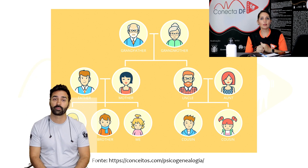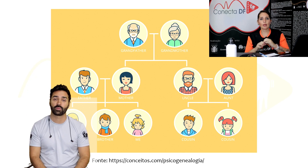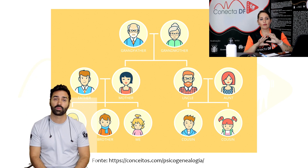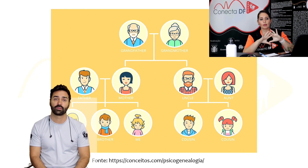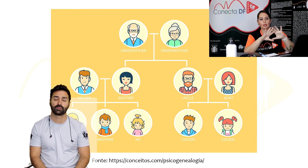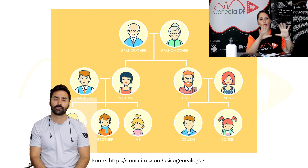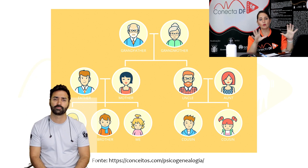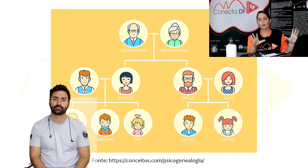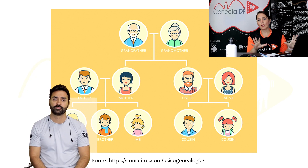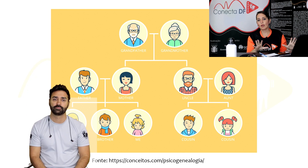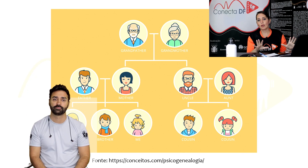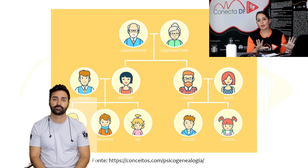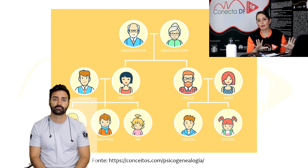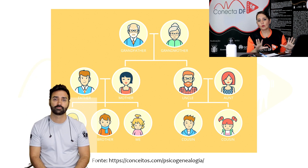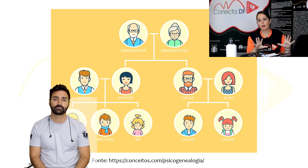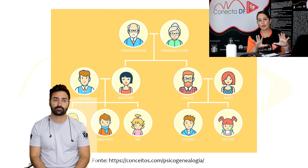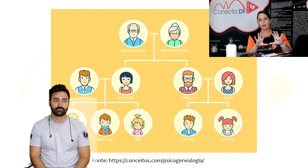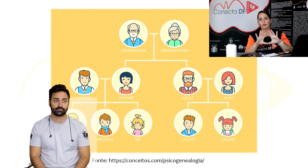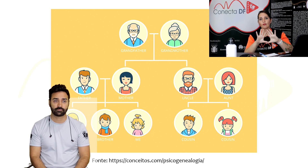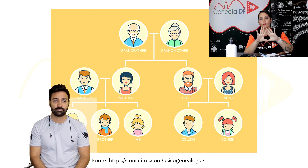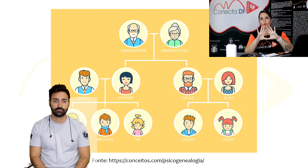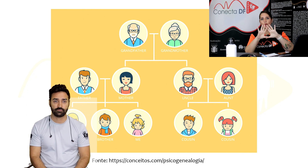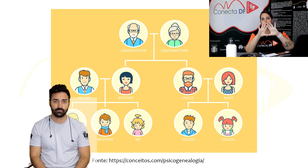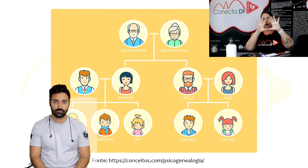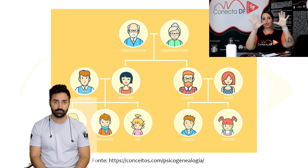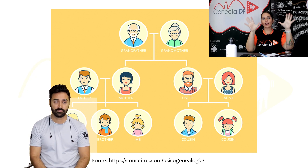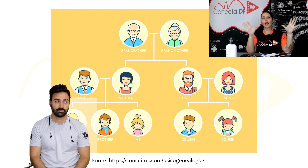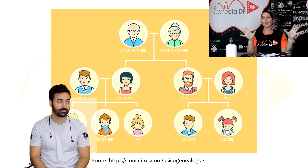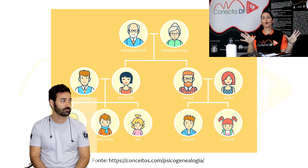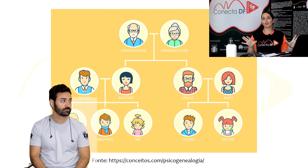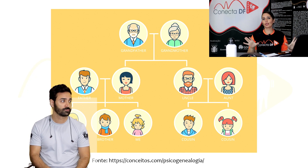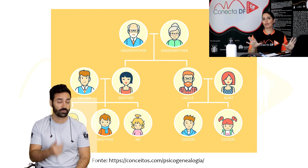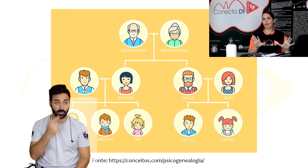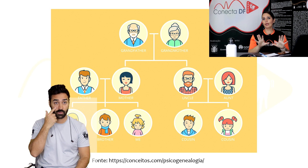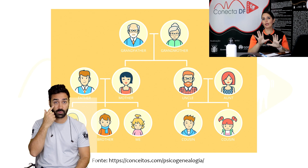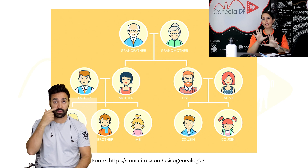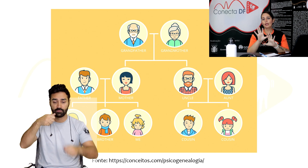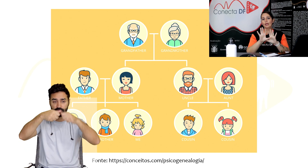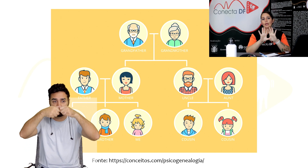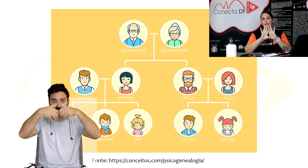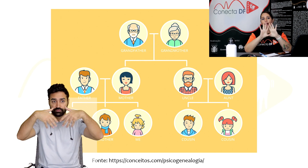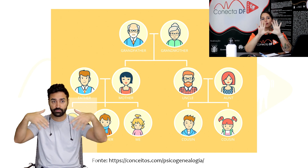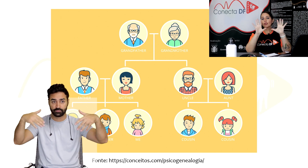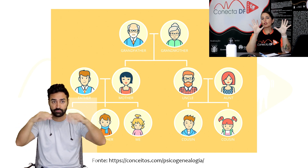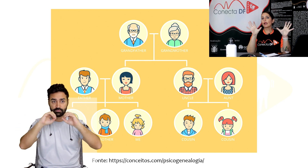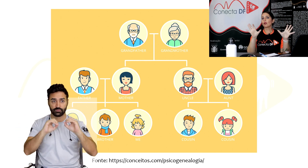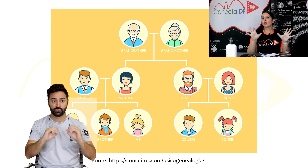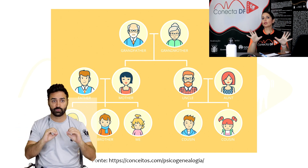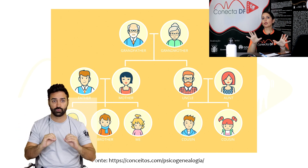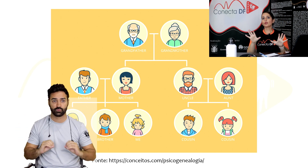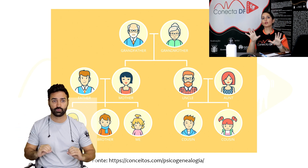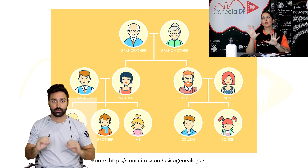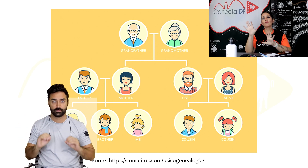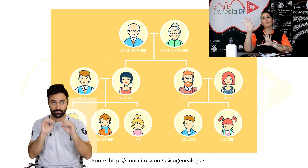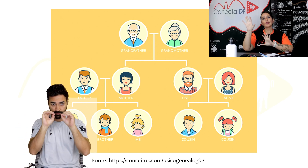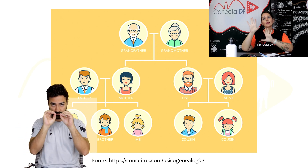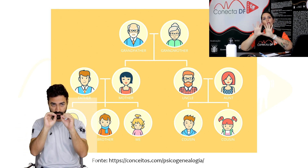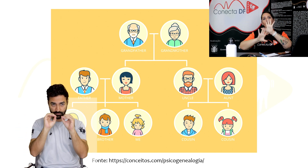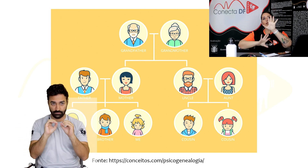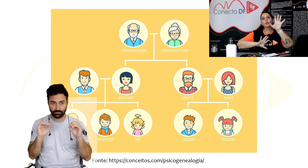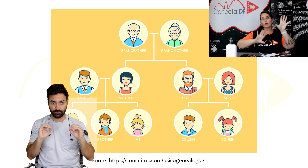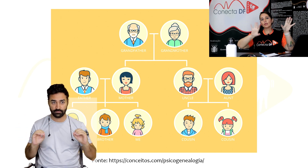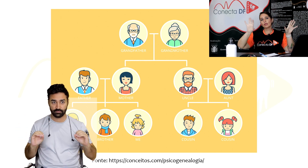A gente está vendo aqui uma árvore genealógica, né? Na árvore genealógica, a gente tem